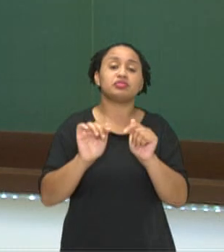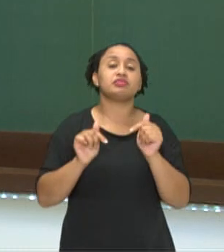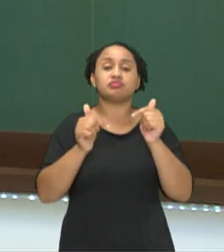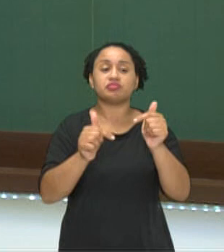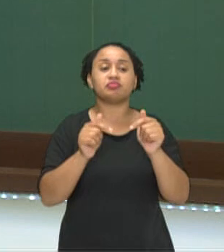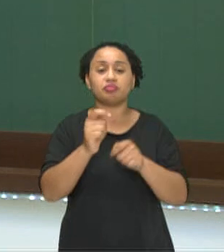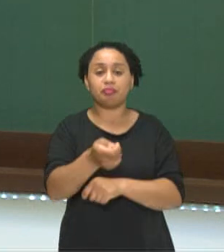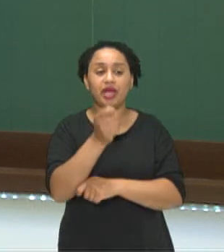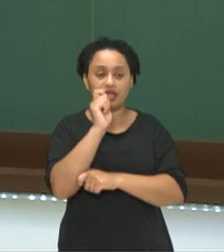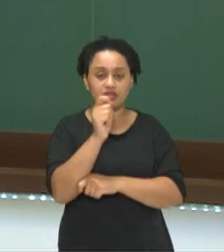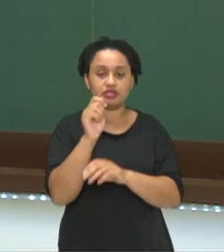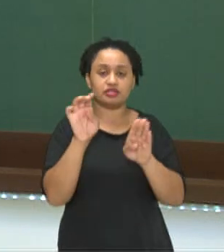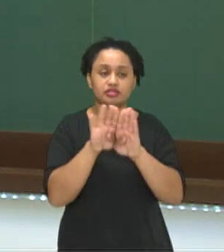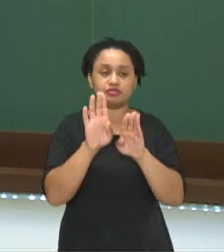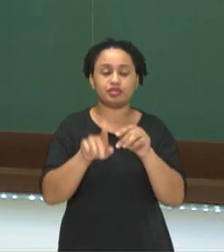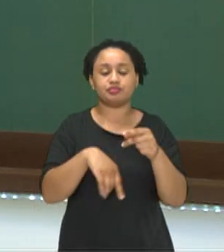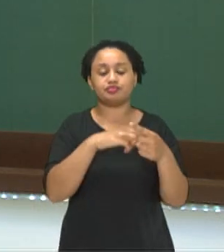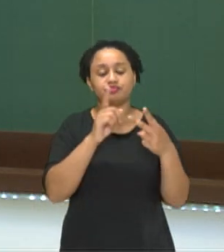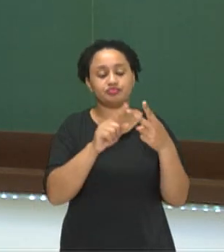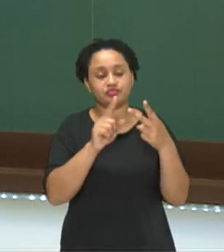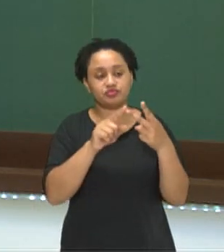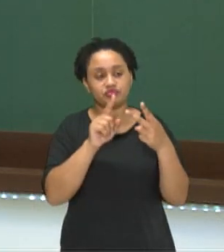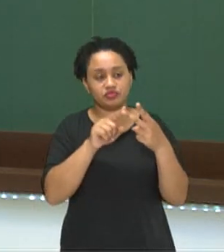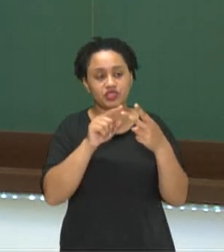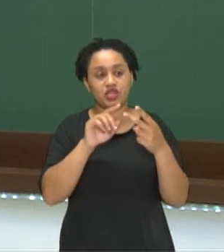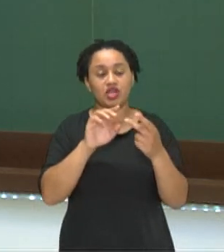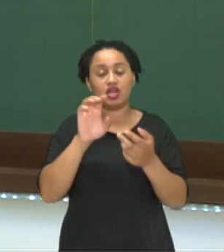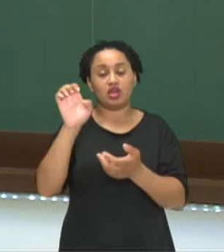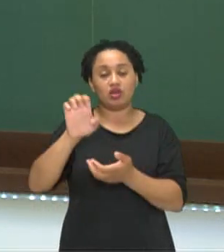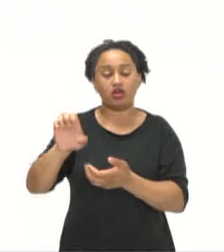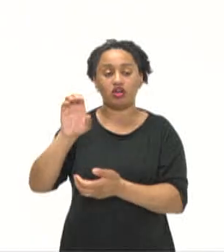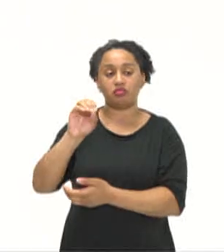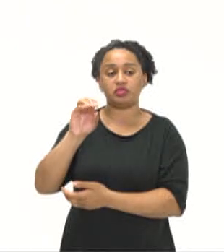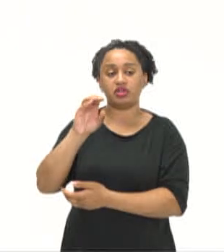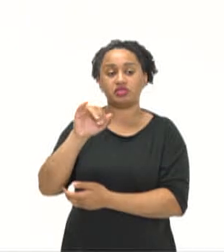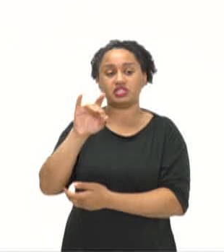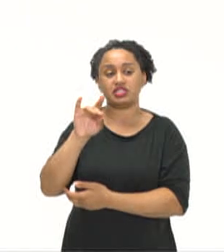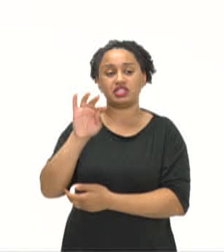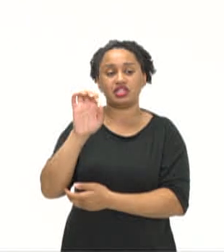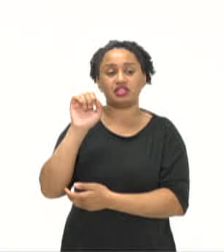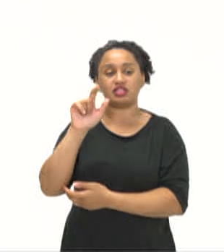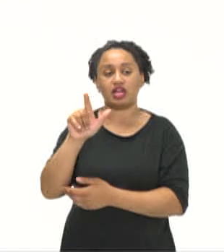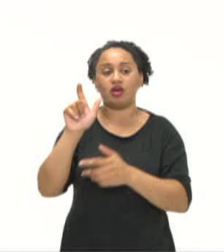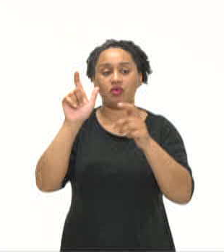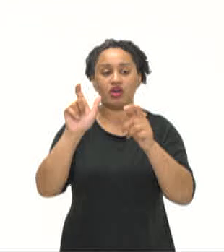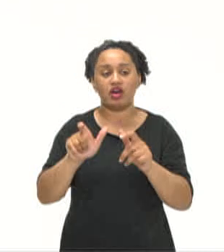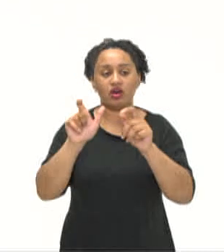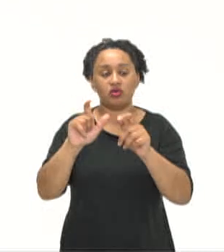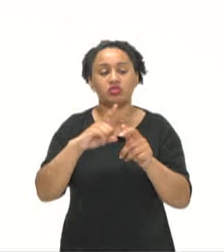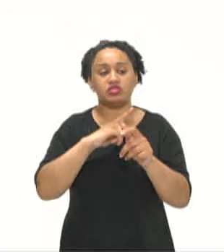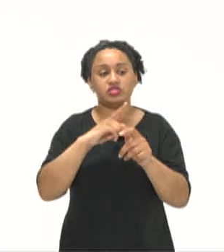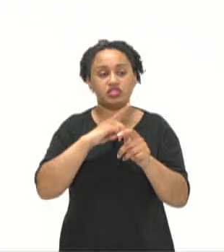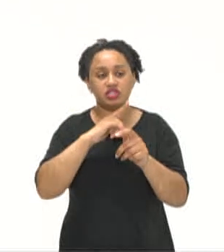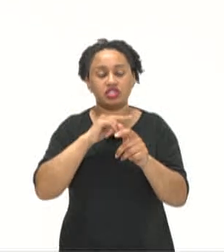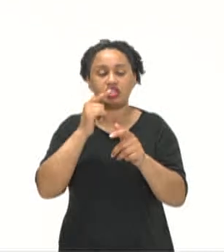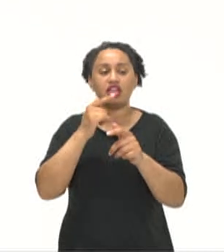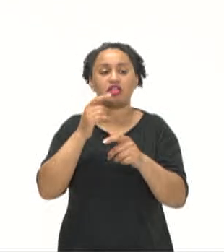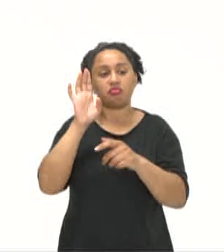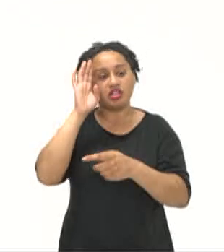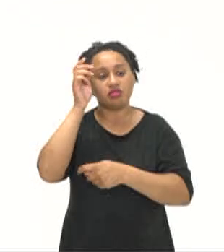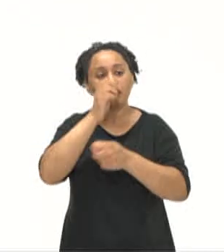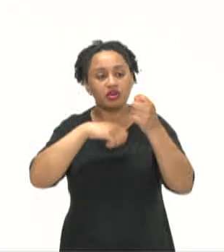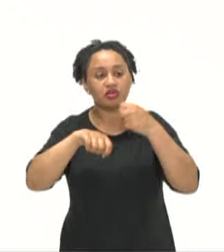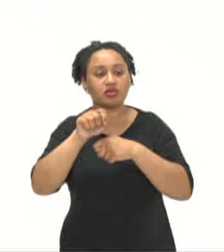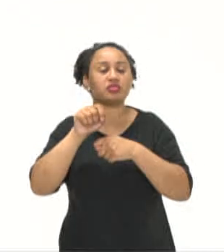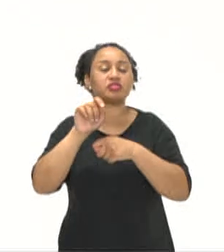atividade pesqueira. Aí a Europa Ocidental, onde se encontram as principais economias do continente,